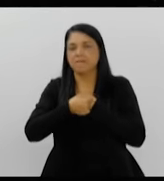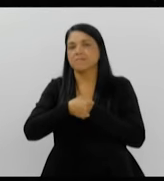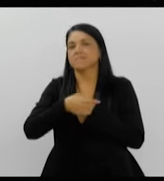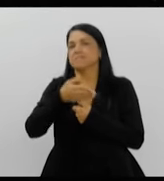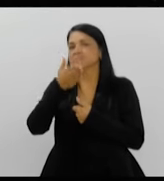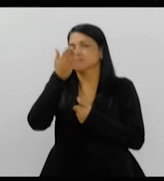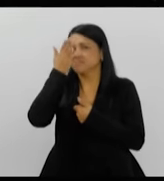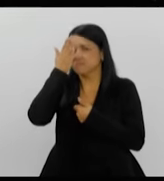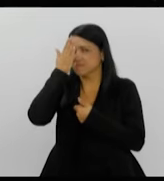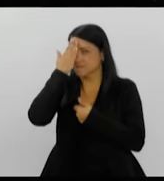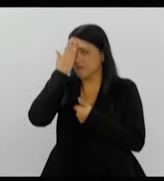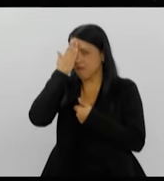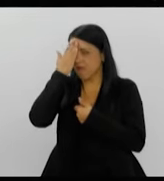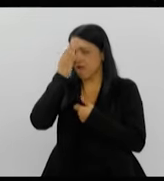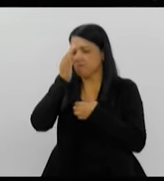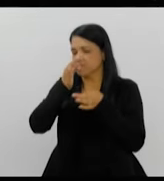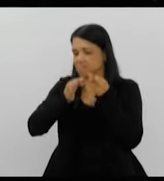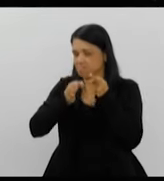julgar